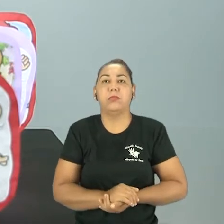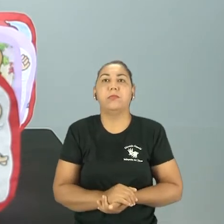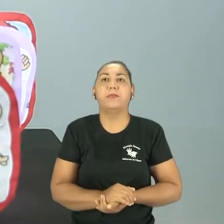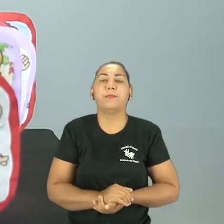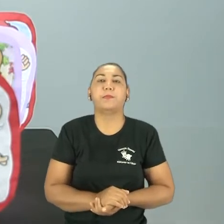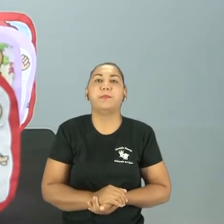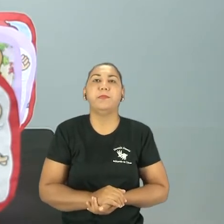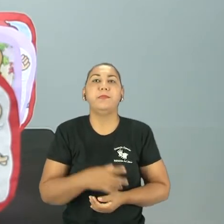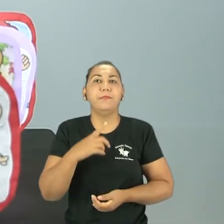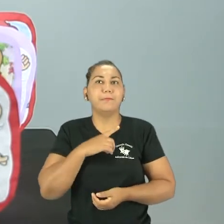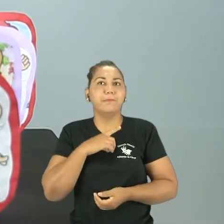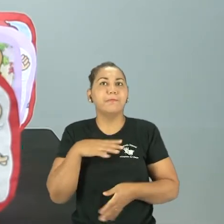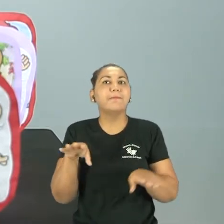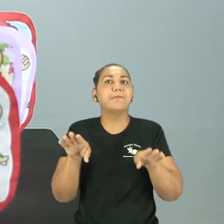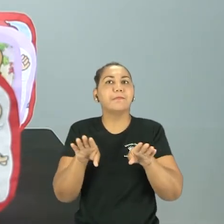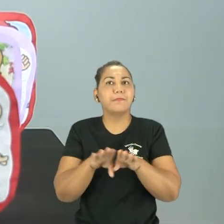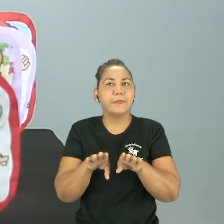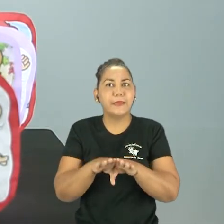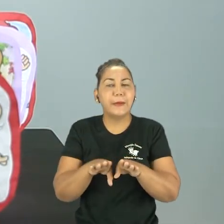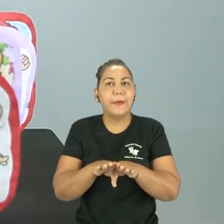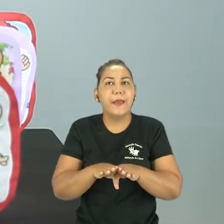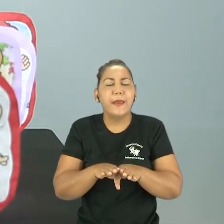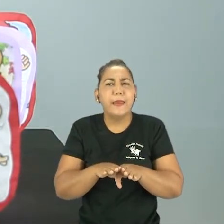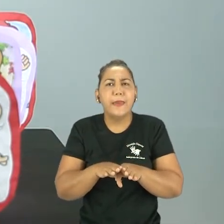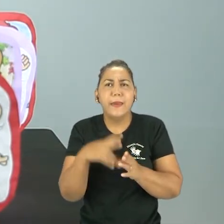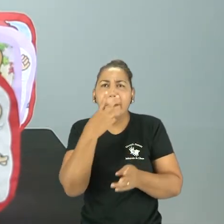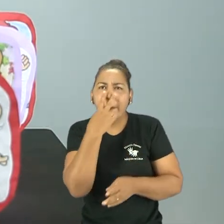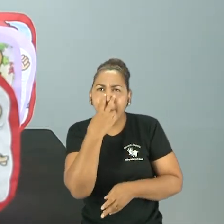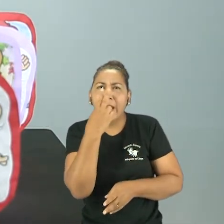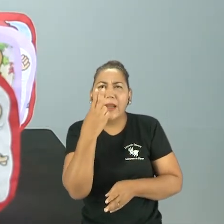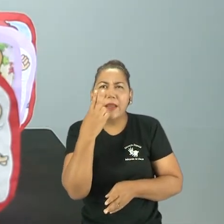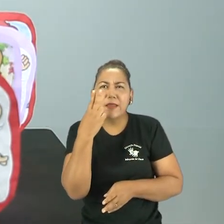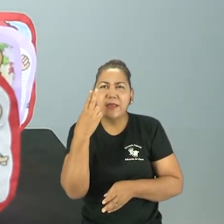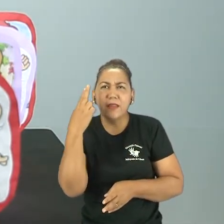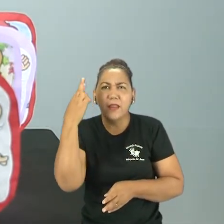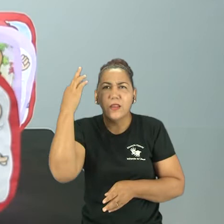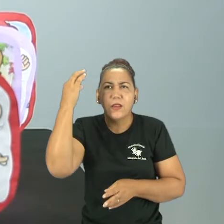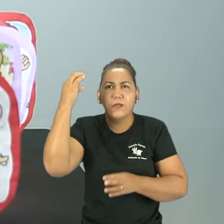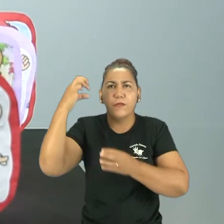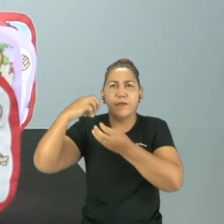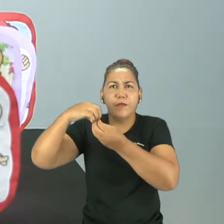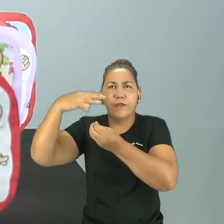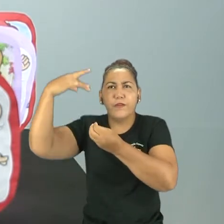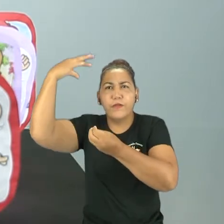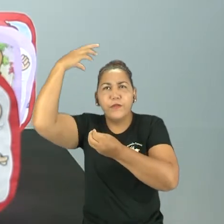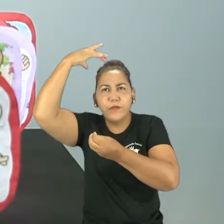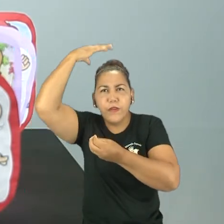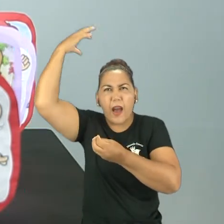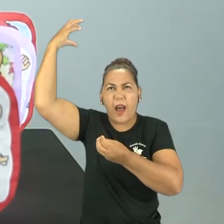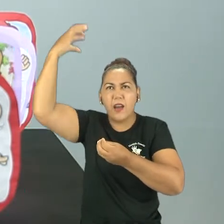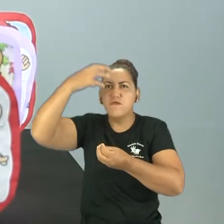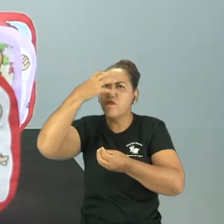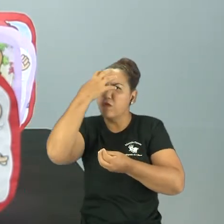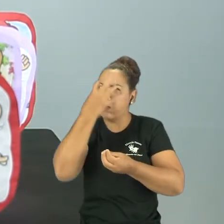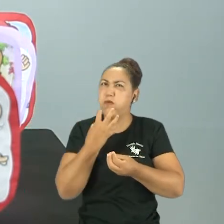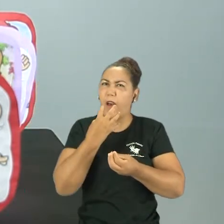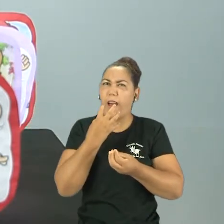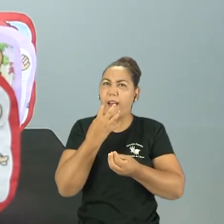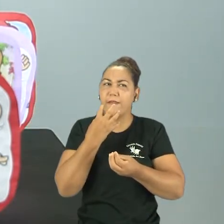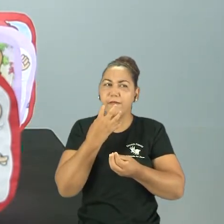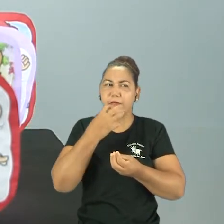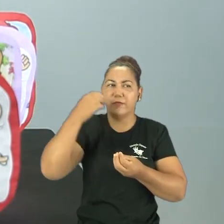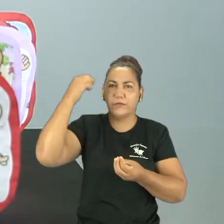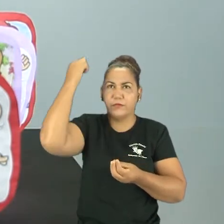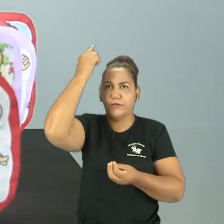aquela, tipo uma fumacinha na cabeça, que é quando eles estão com muita raiva, ou então pensaram demais e não conseguem